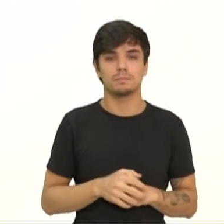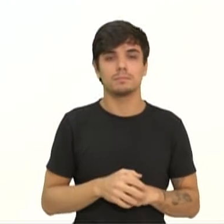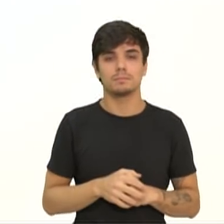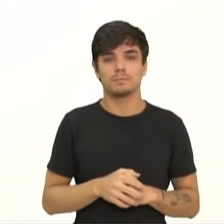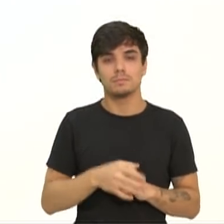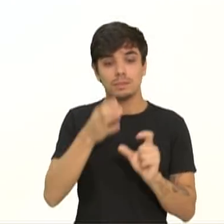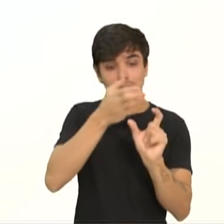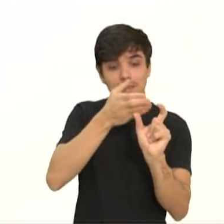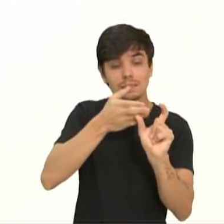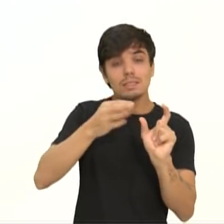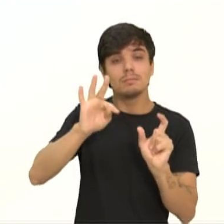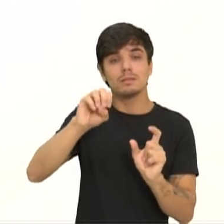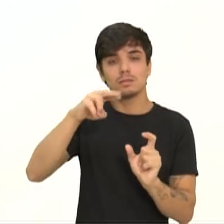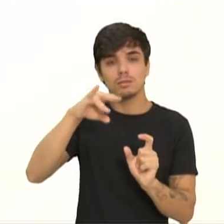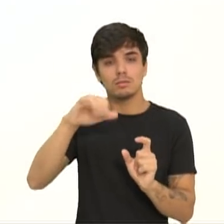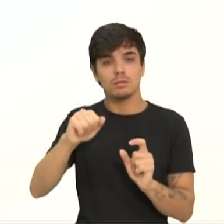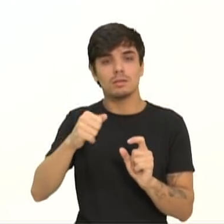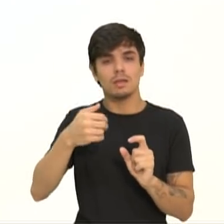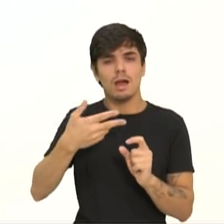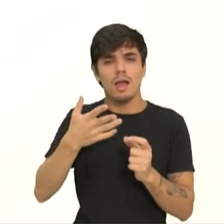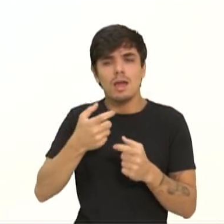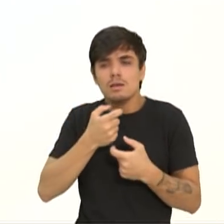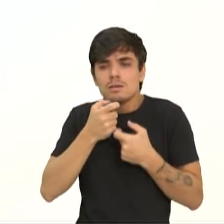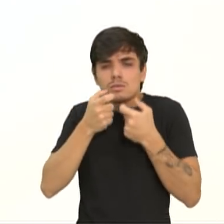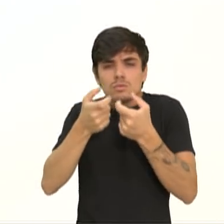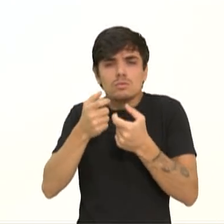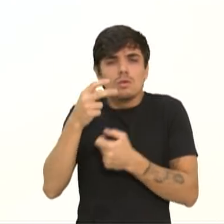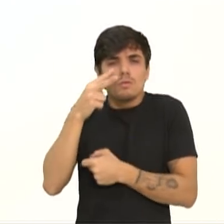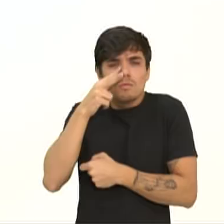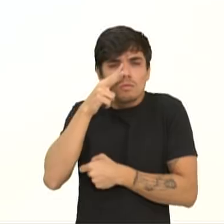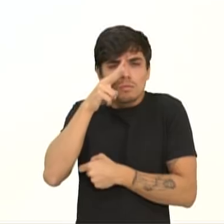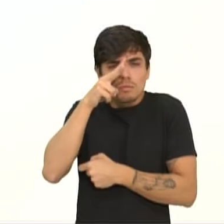mais intensa, pronunciada de uma maneira mais forte. Como nós vimos ali,